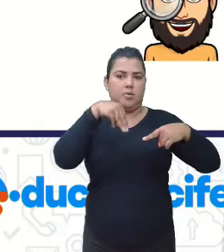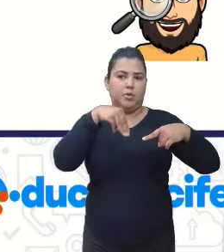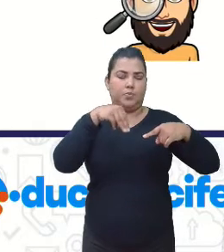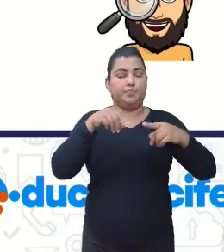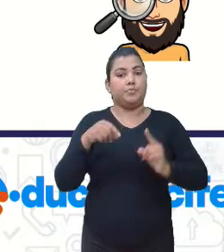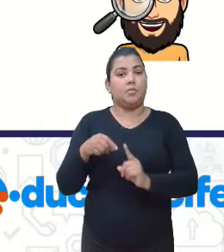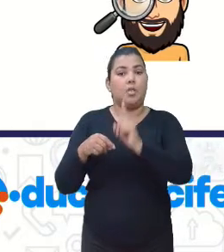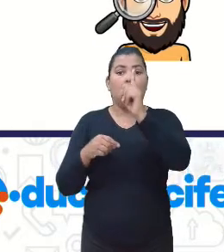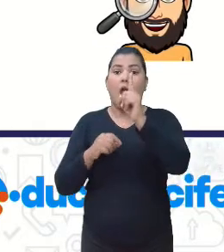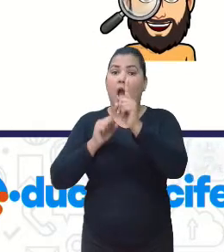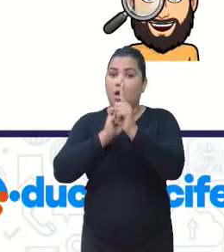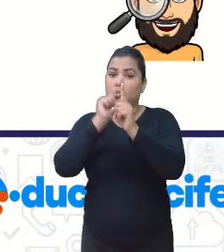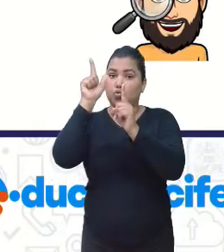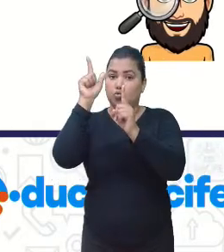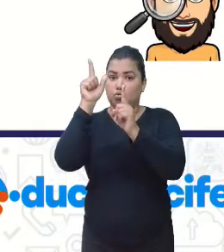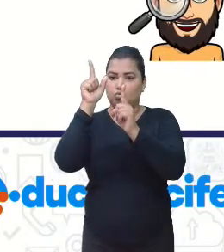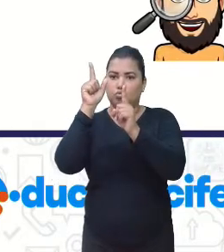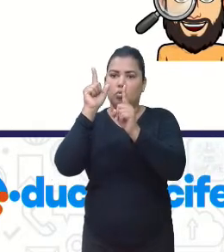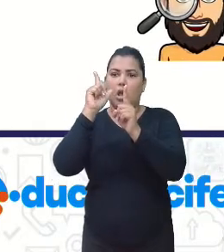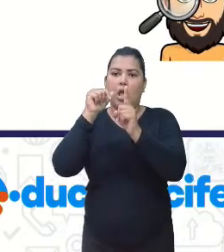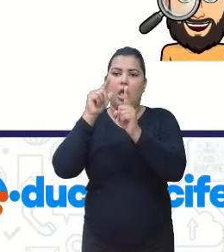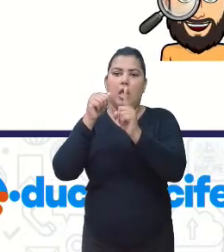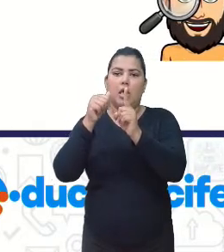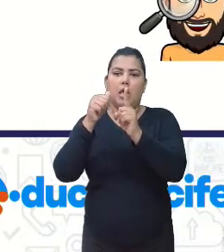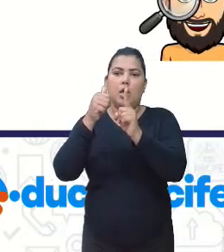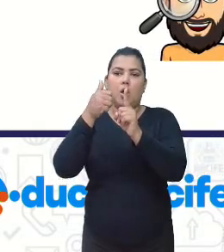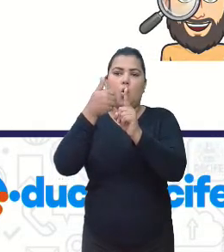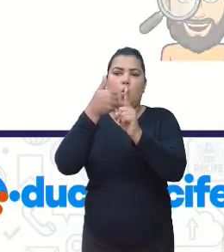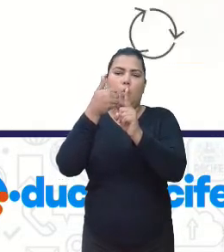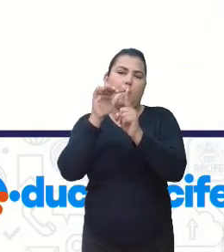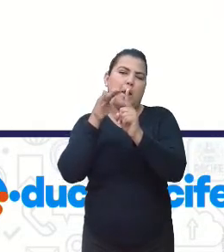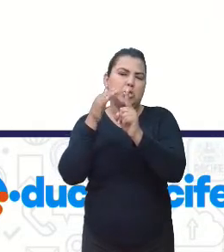centímetros, a altura do caderno azul deu